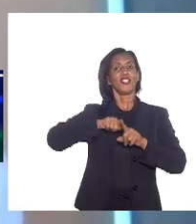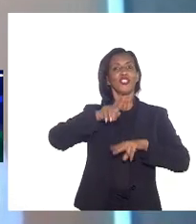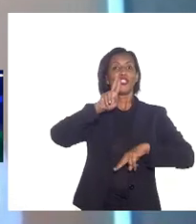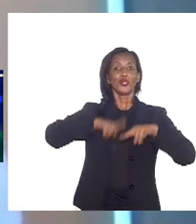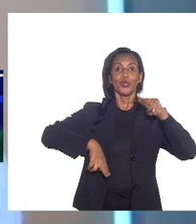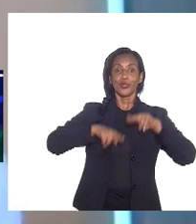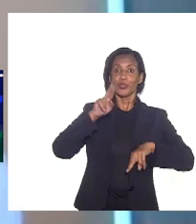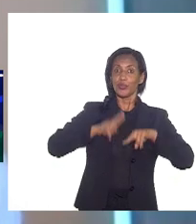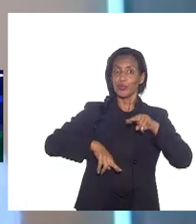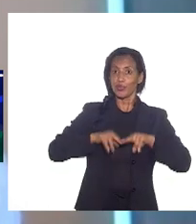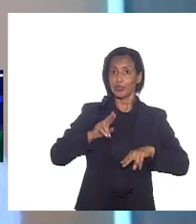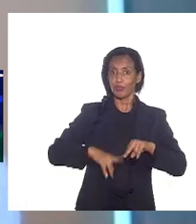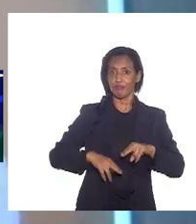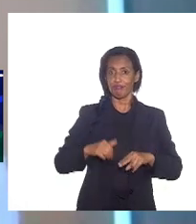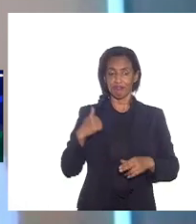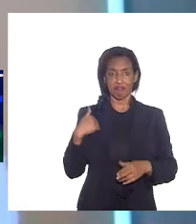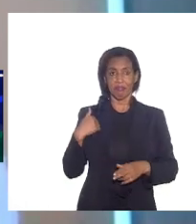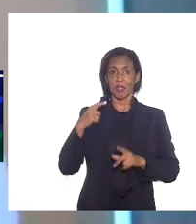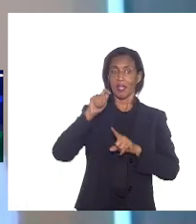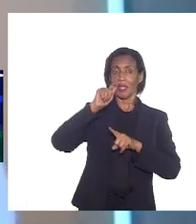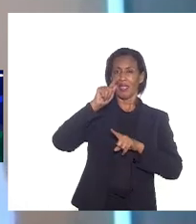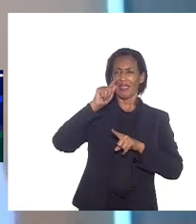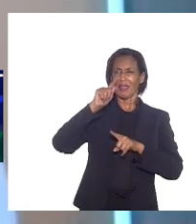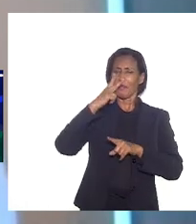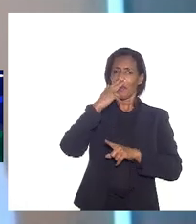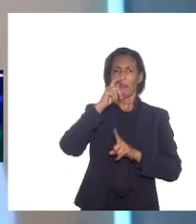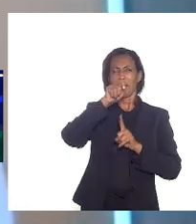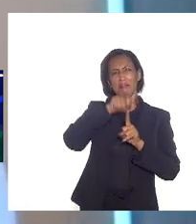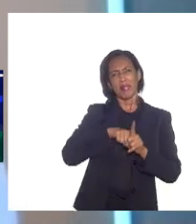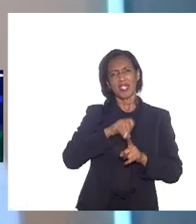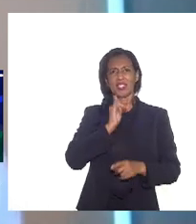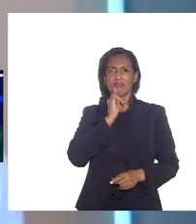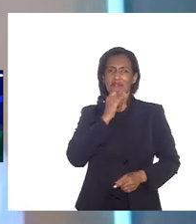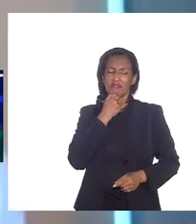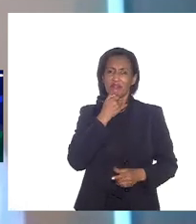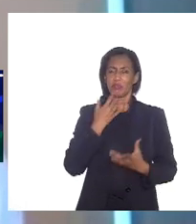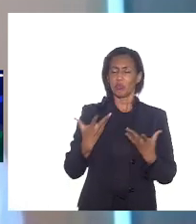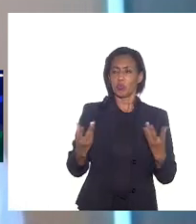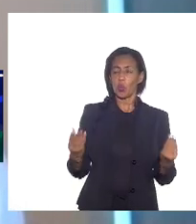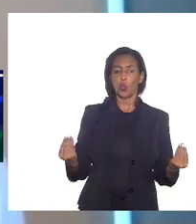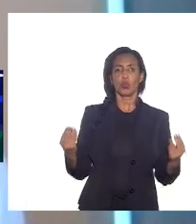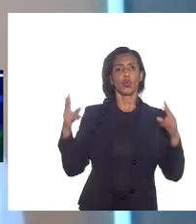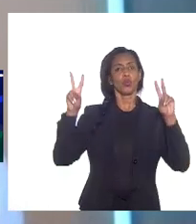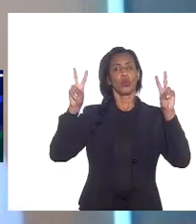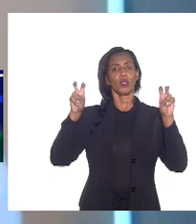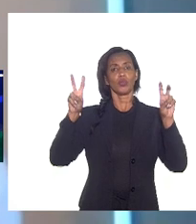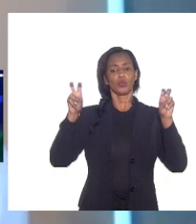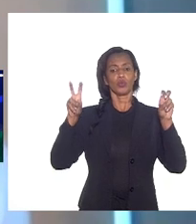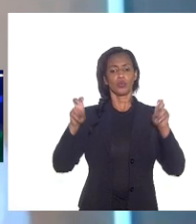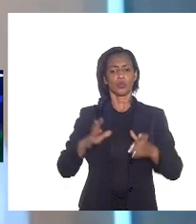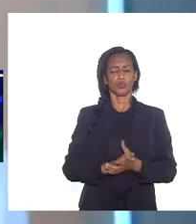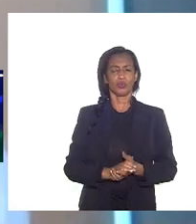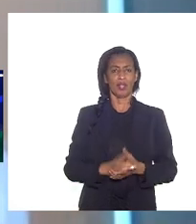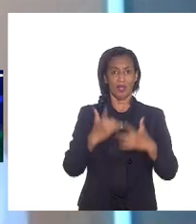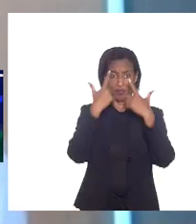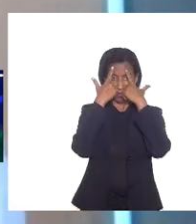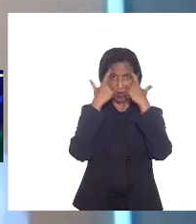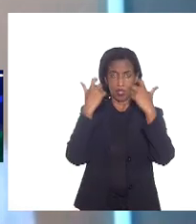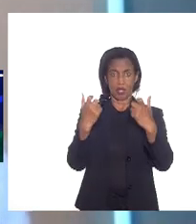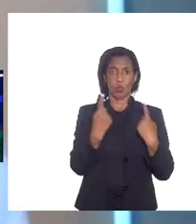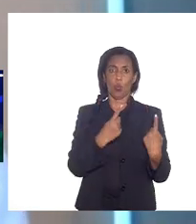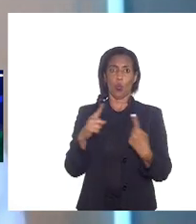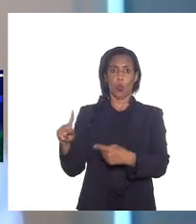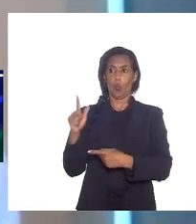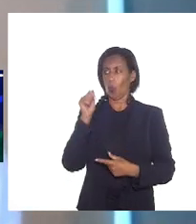mês que vem sendo um mês de tristeza, muito triste, quando o assunto é violência contra a